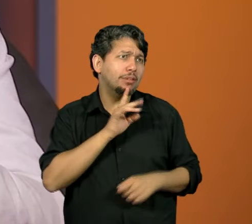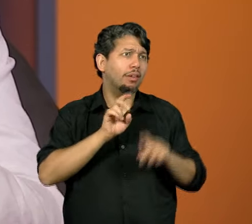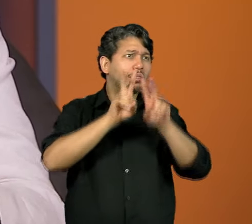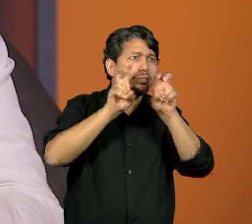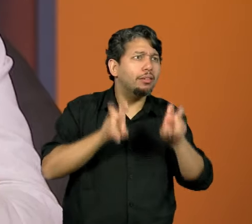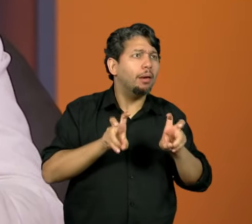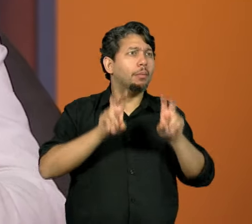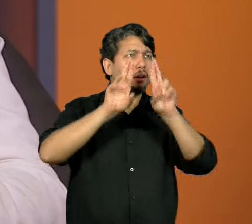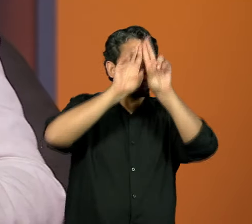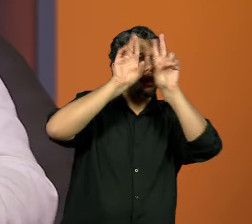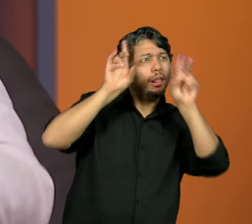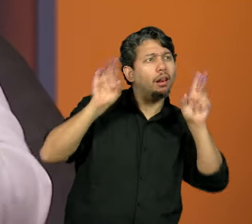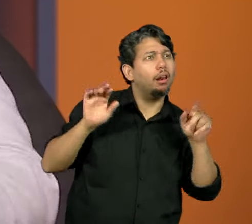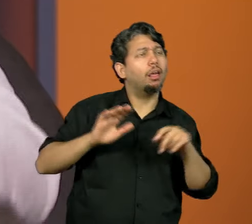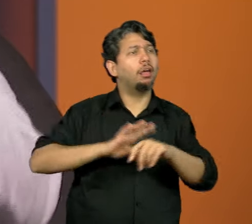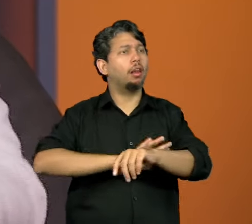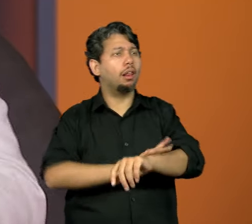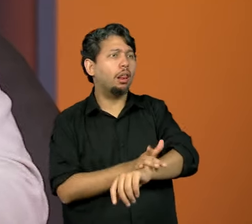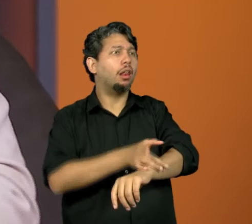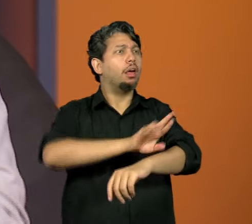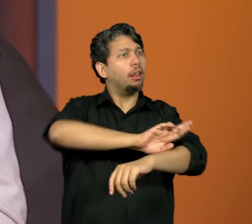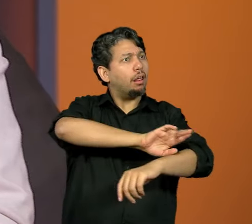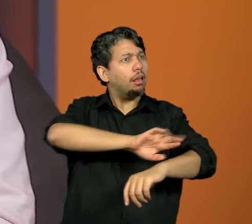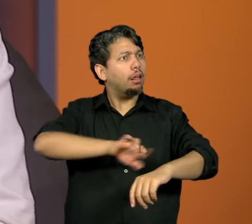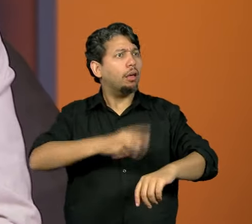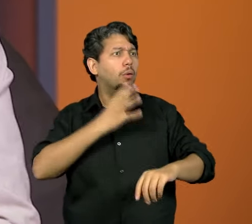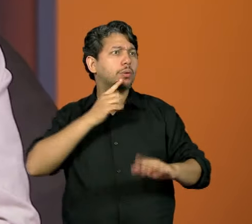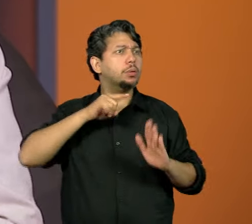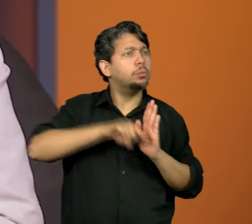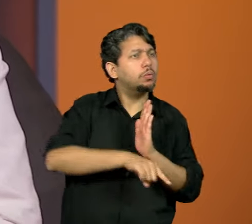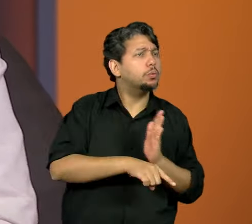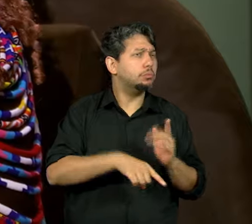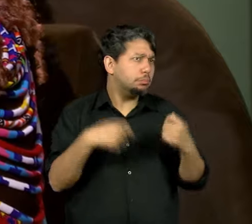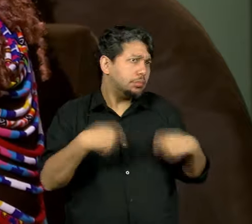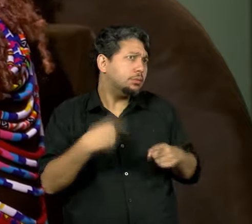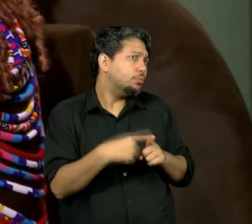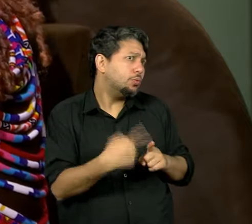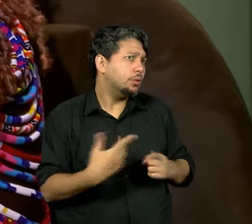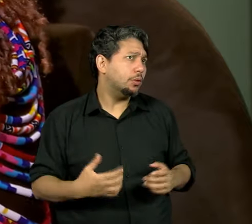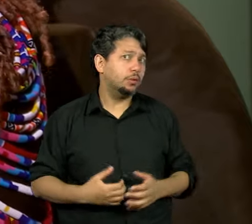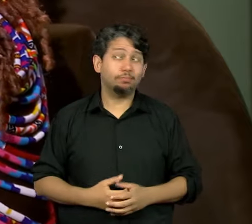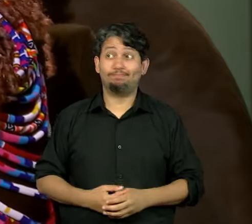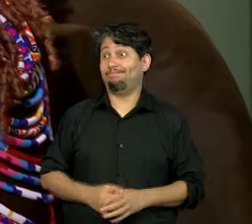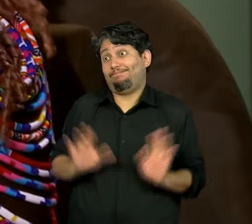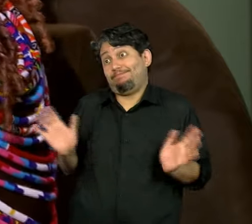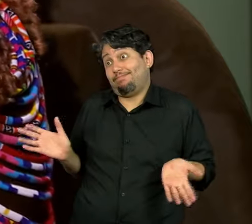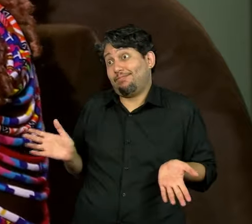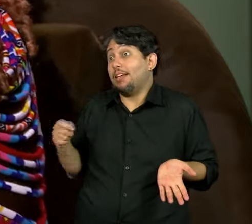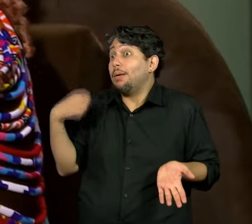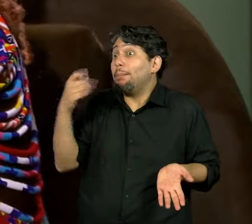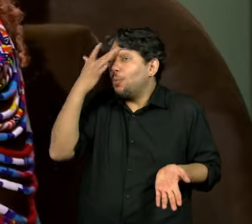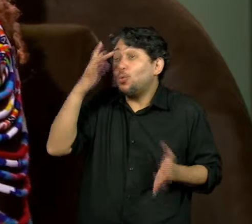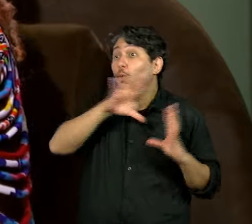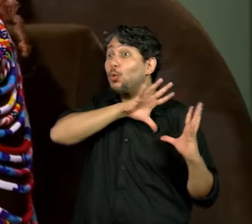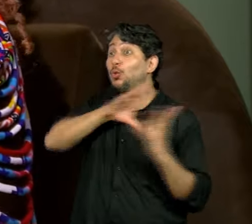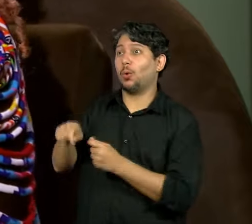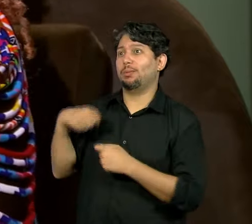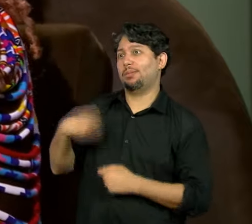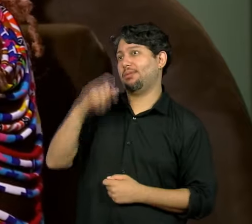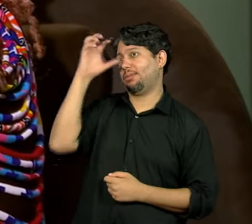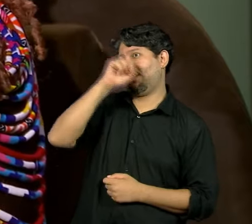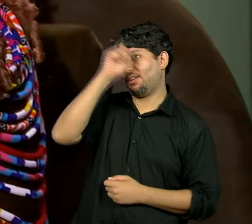essa disposição, essa compreensão que é preciso fazer o letramento racial ou não? O letramento racial é para todas as pessoas, inclusive para